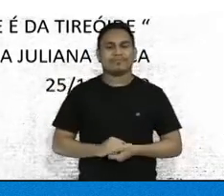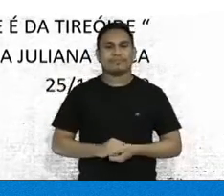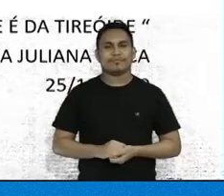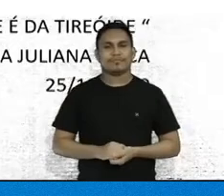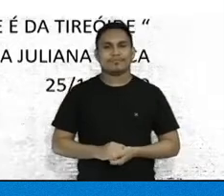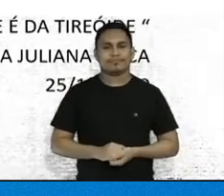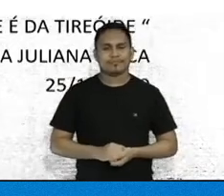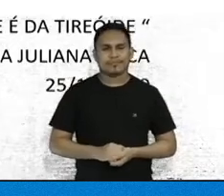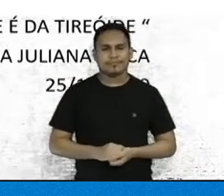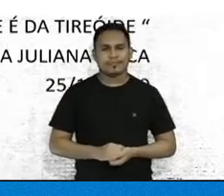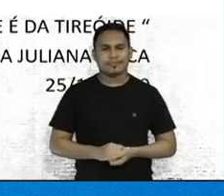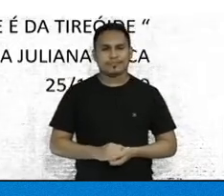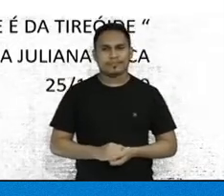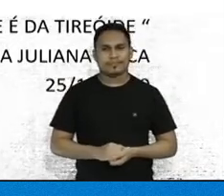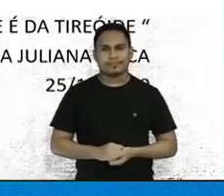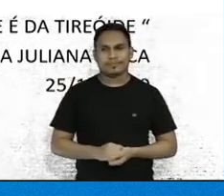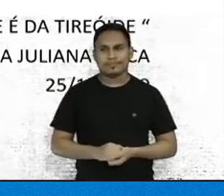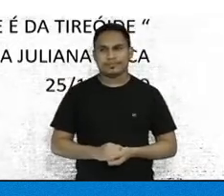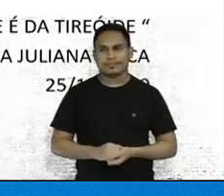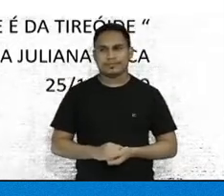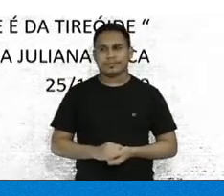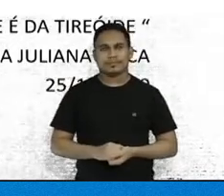próprios